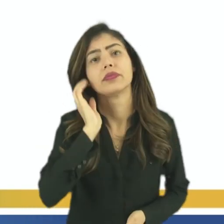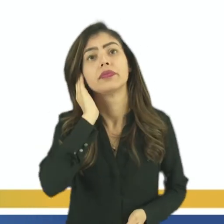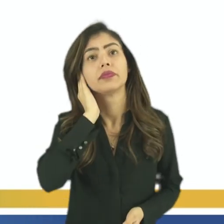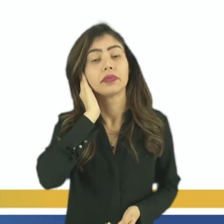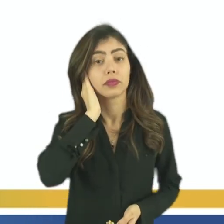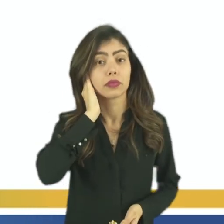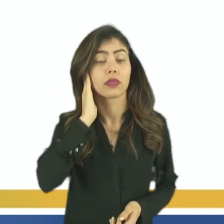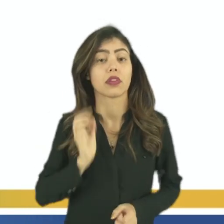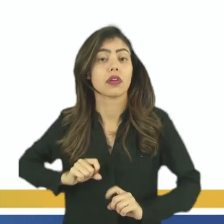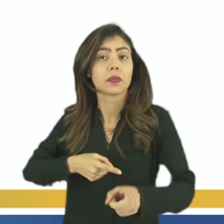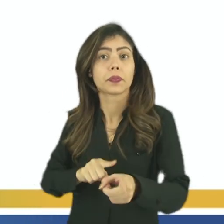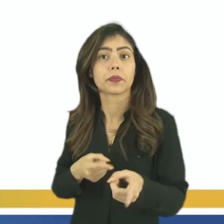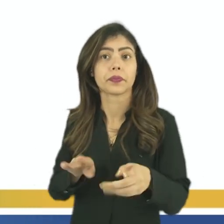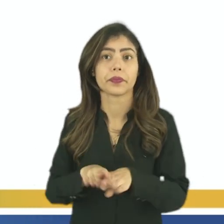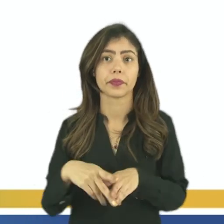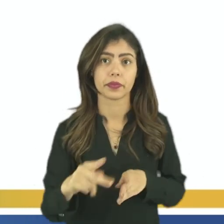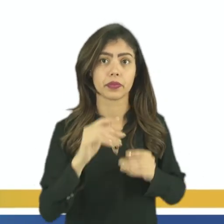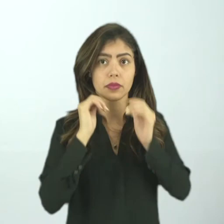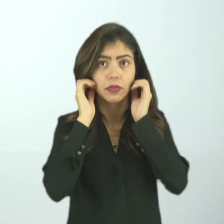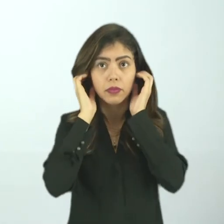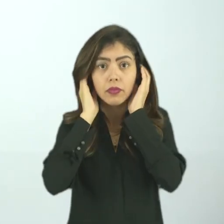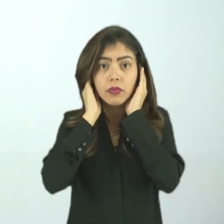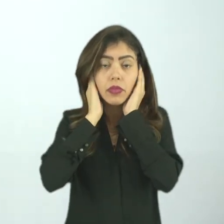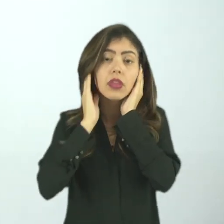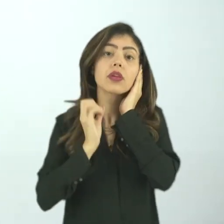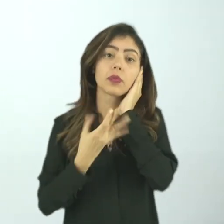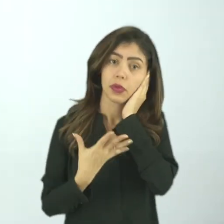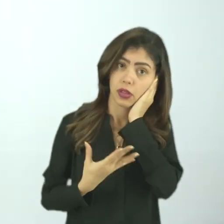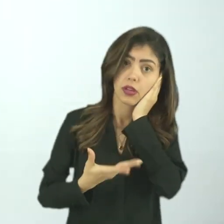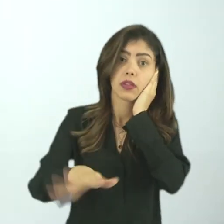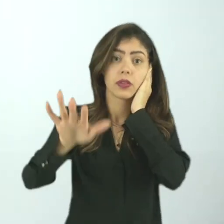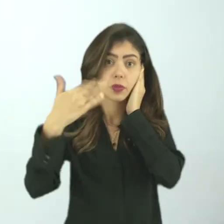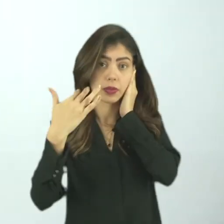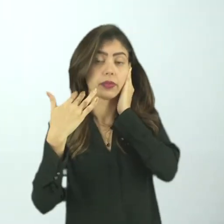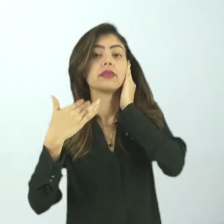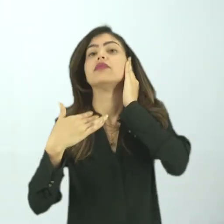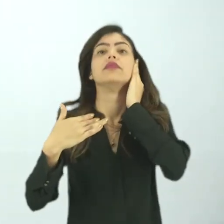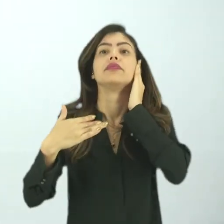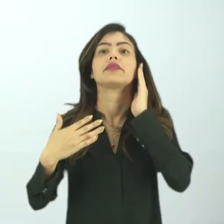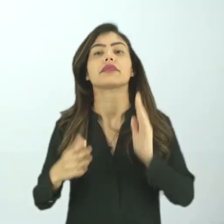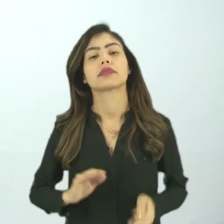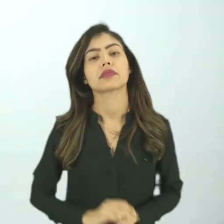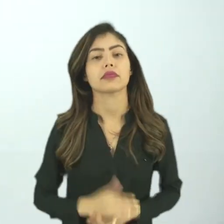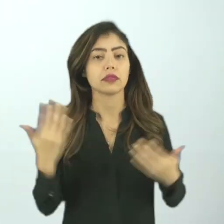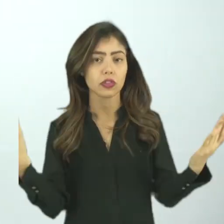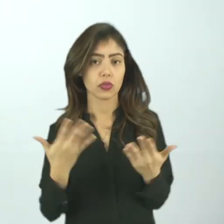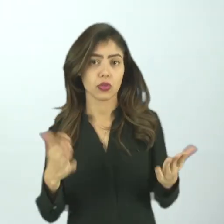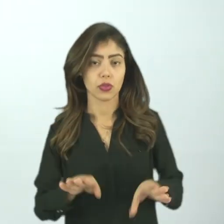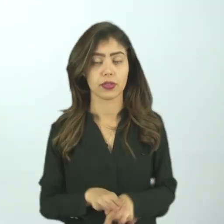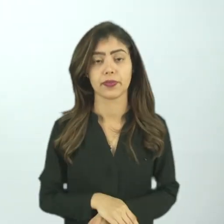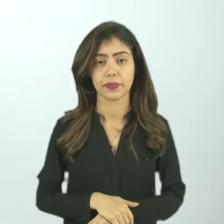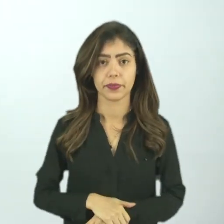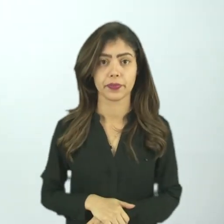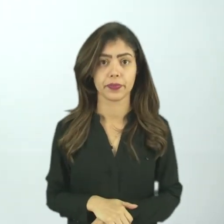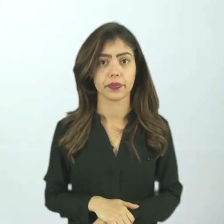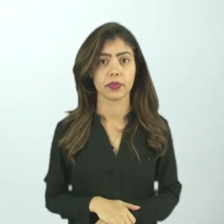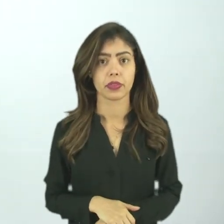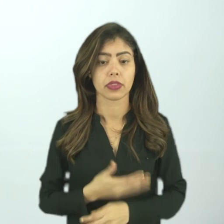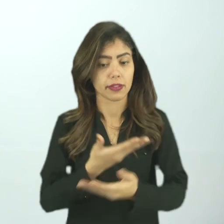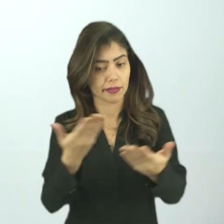fica esse desafio para você tá bom então postando aqui para mim hoje foi